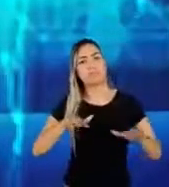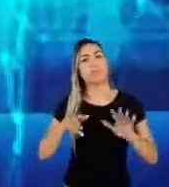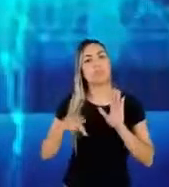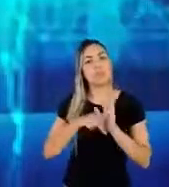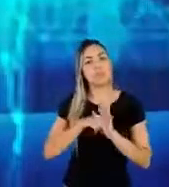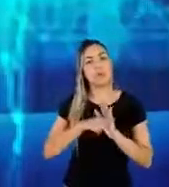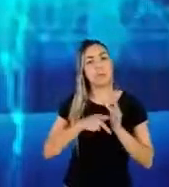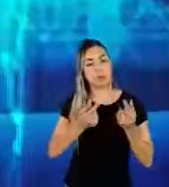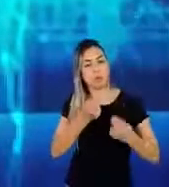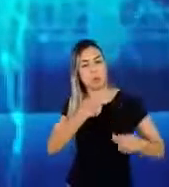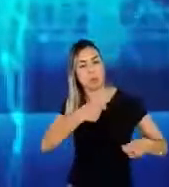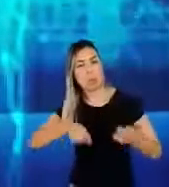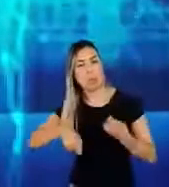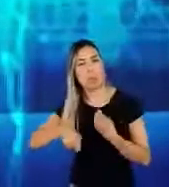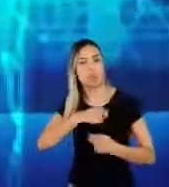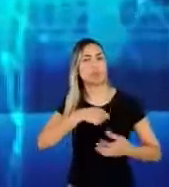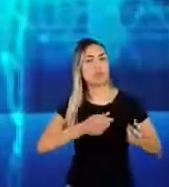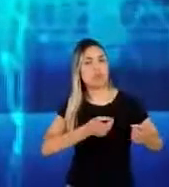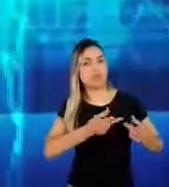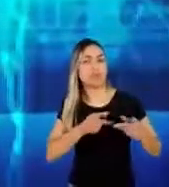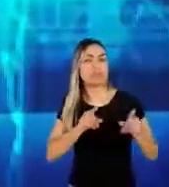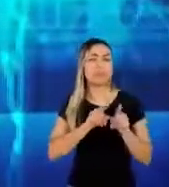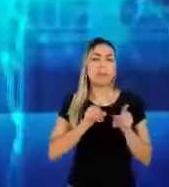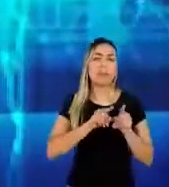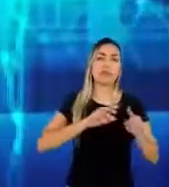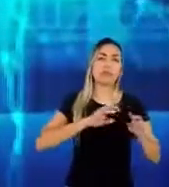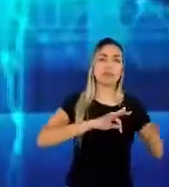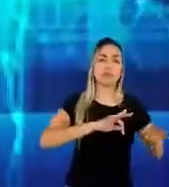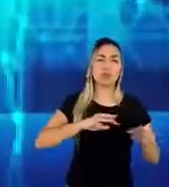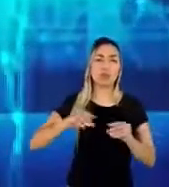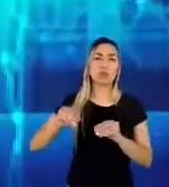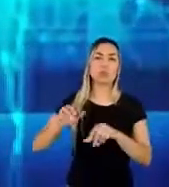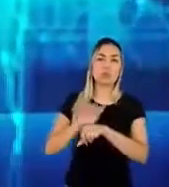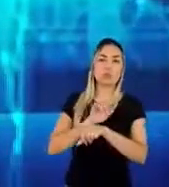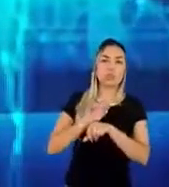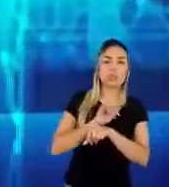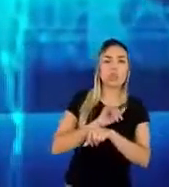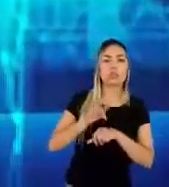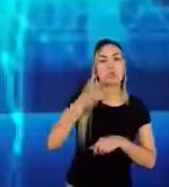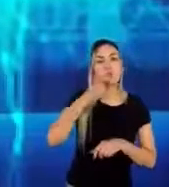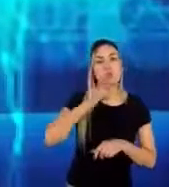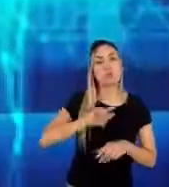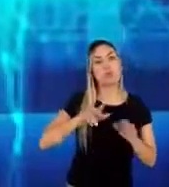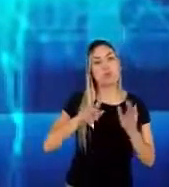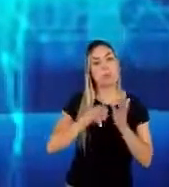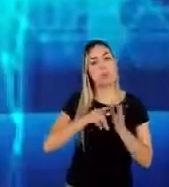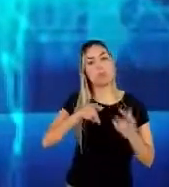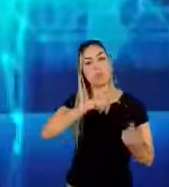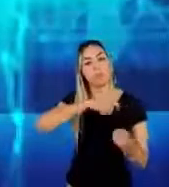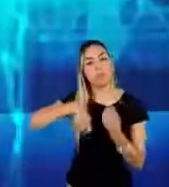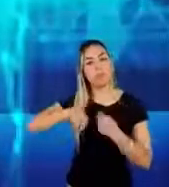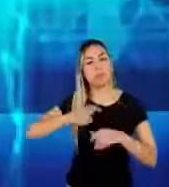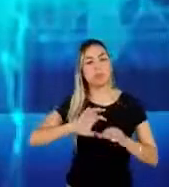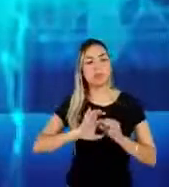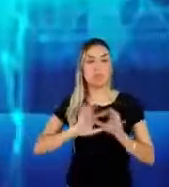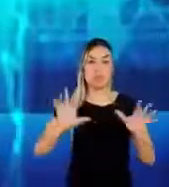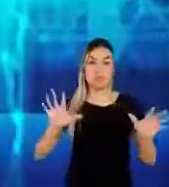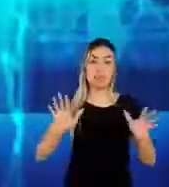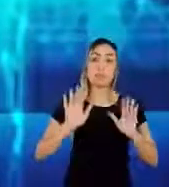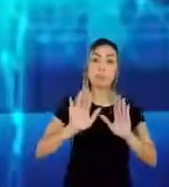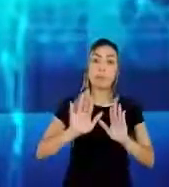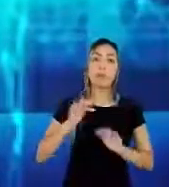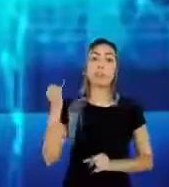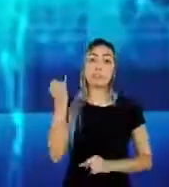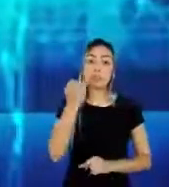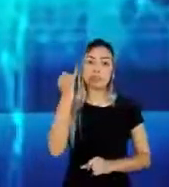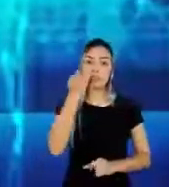comercializador varejista e de todas as formas de transações no Mercado Livre. Mas o importante é que, com esse aumento de